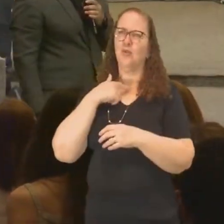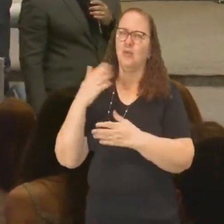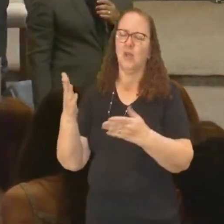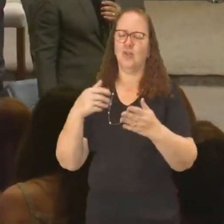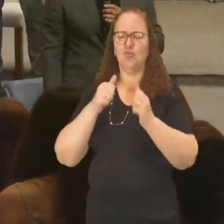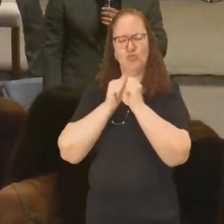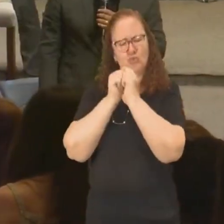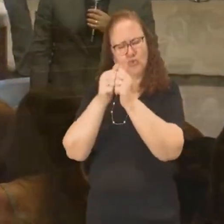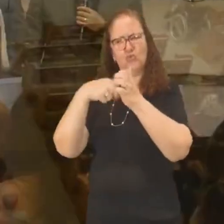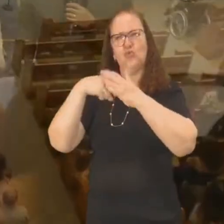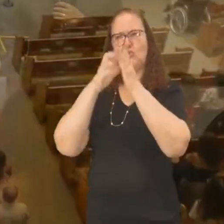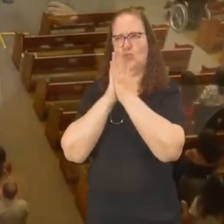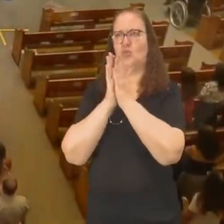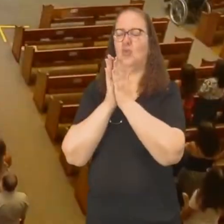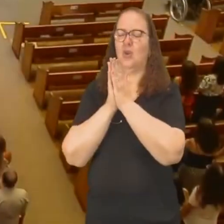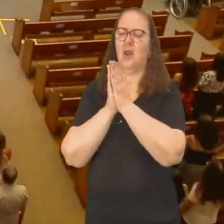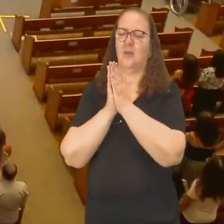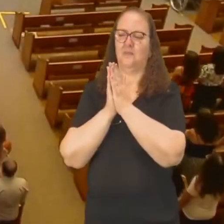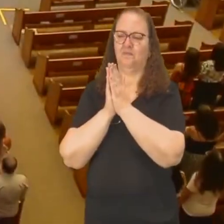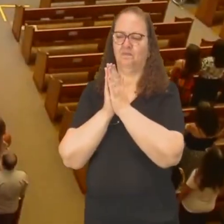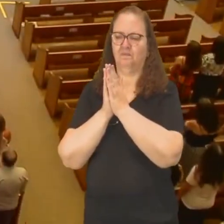juntos.